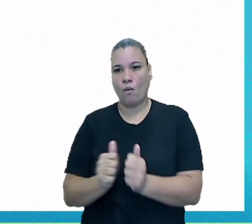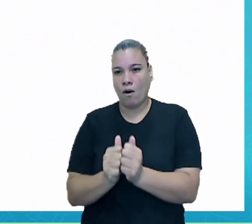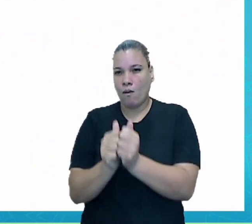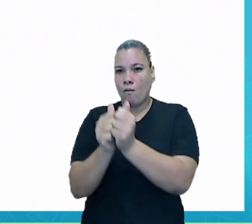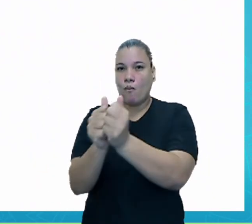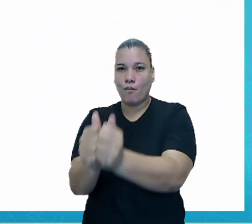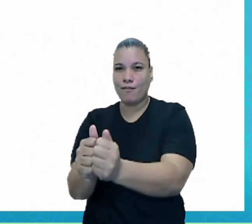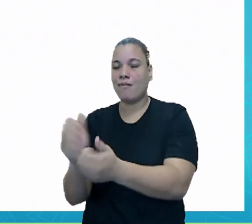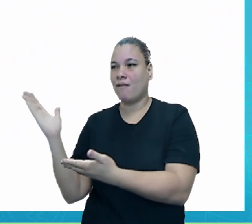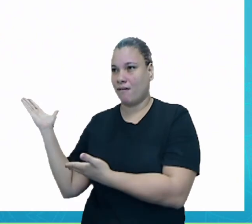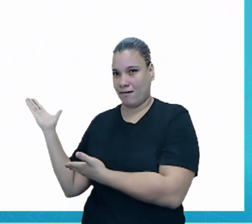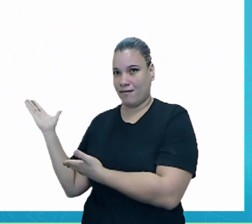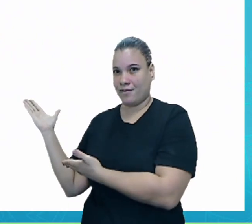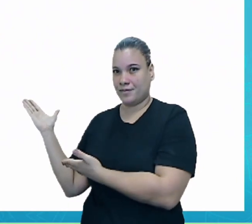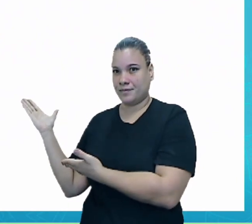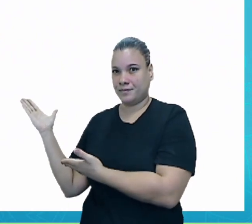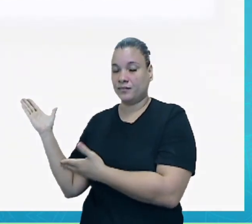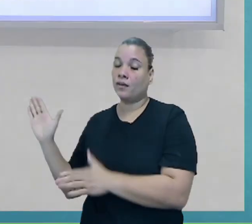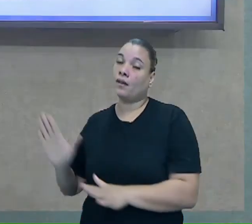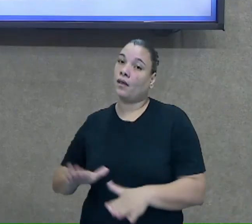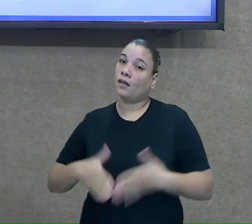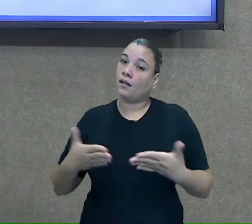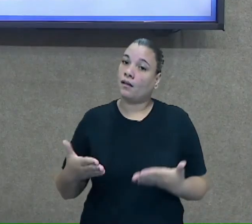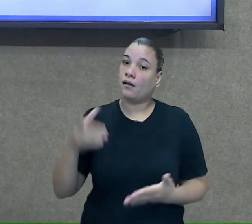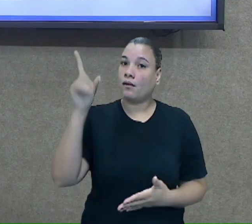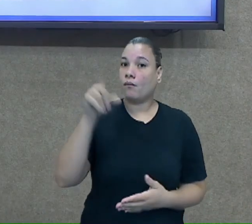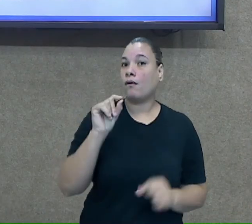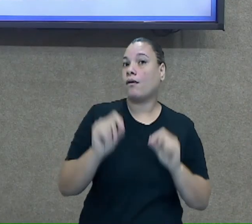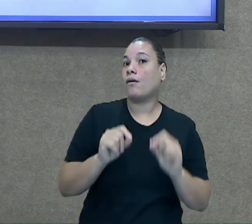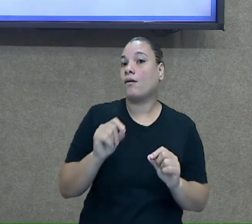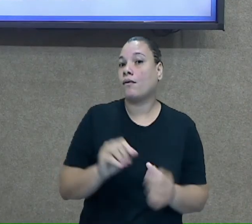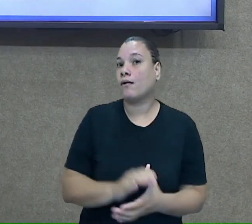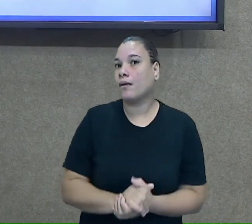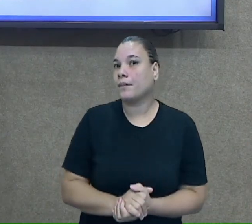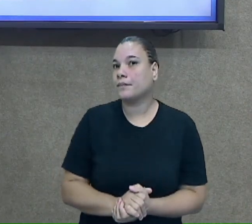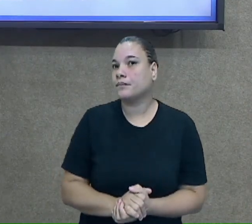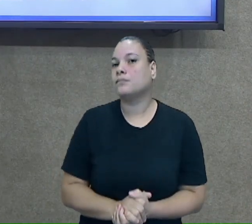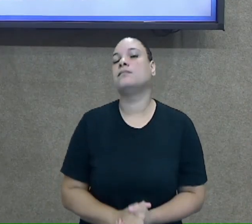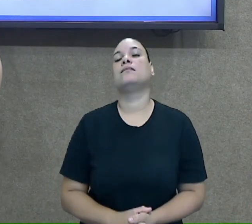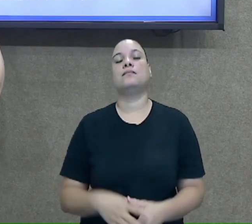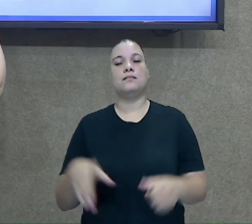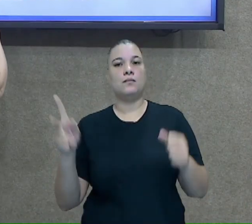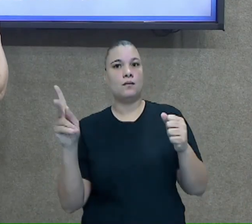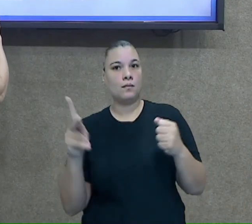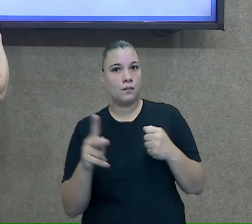acompanhando um termo. Portanto, seus é um pronome possessivo.